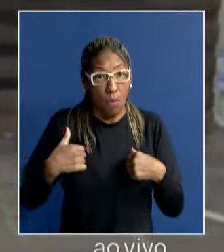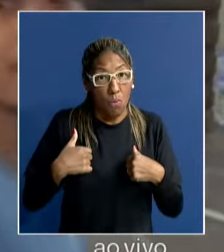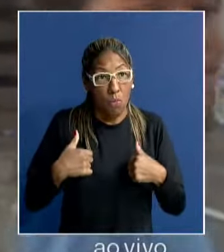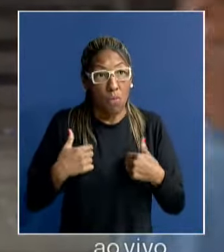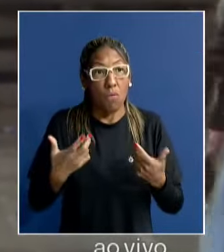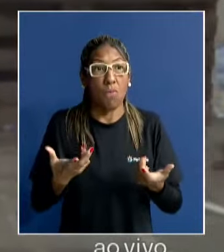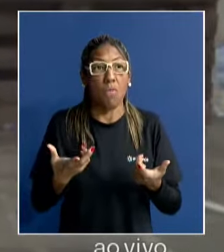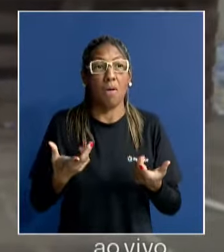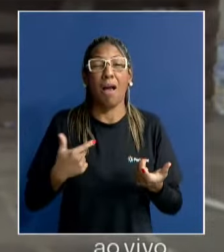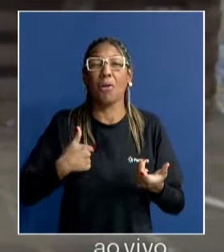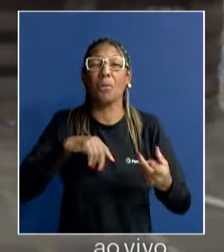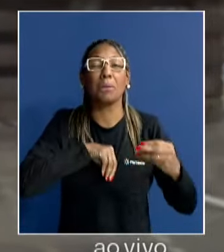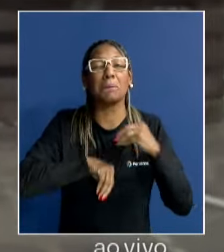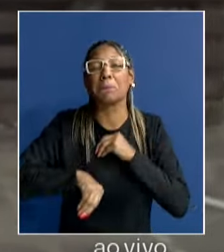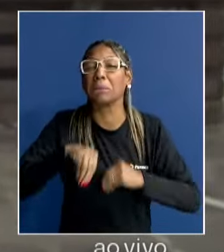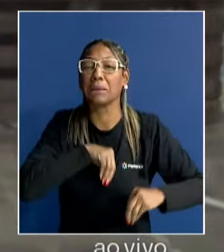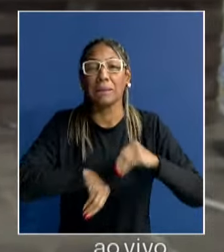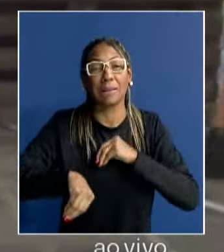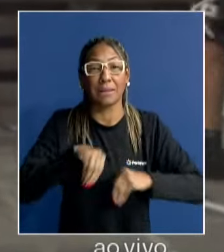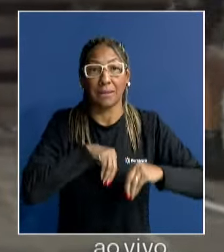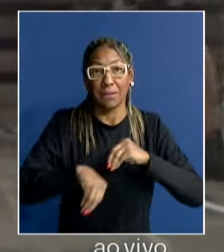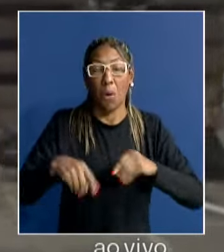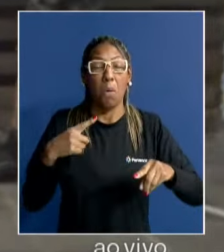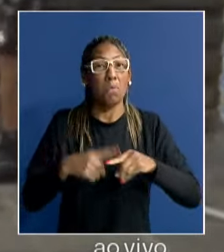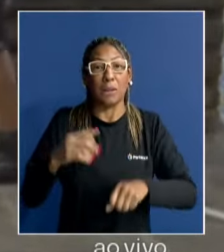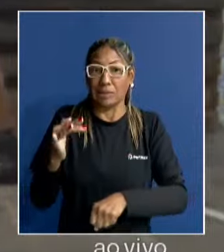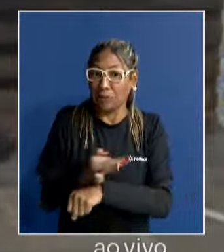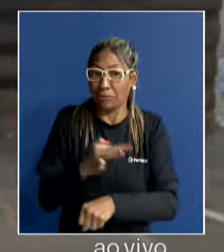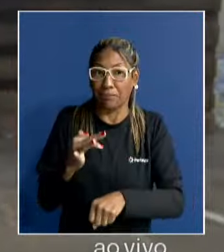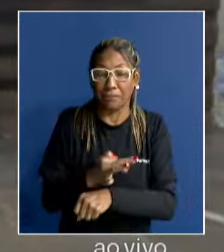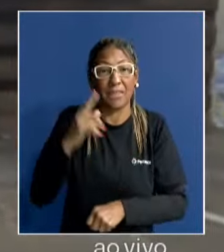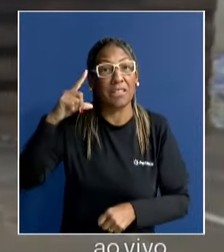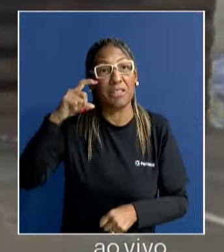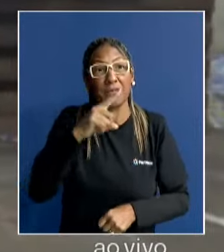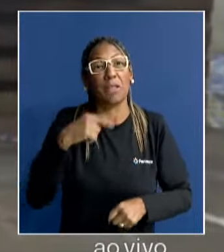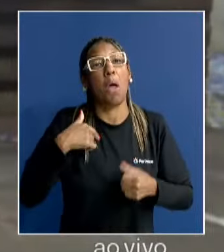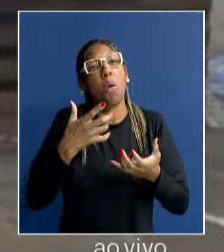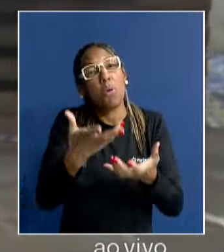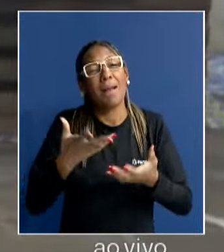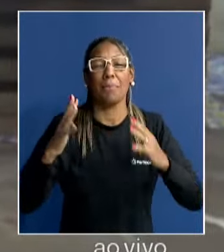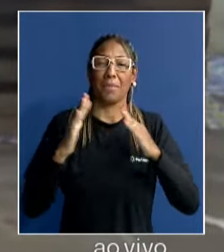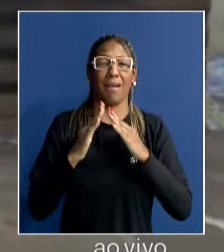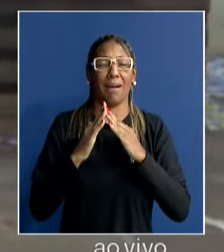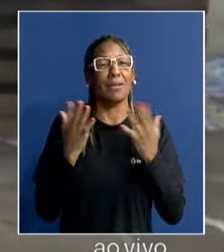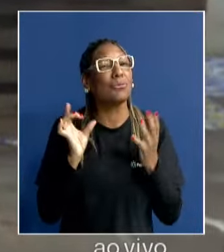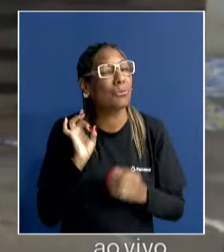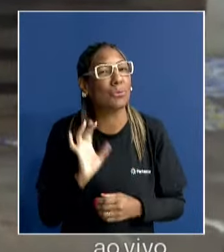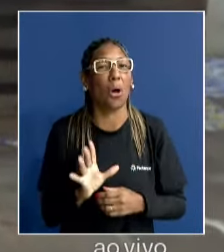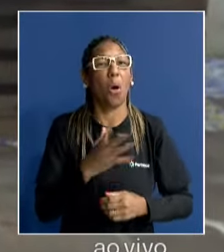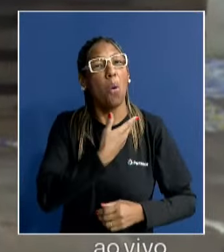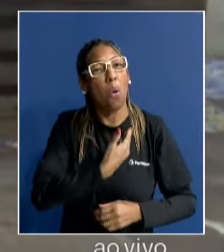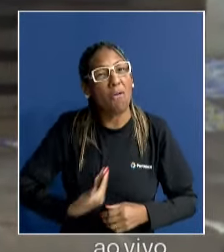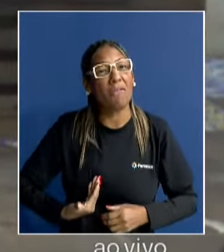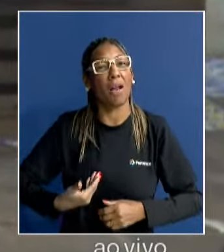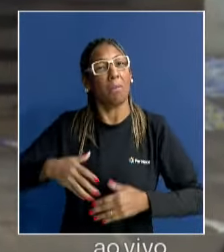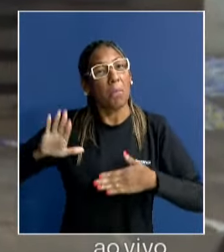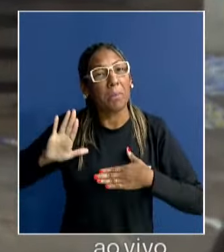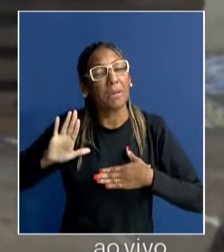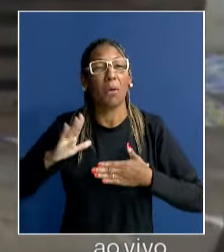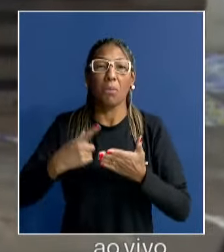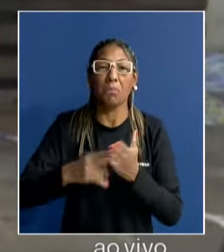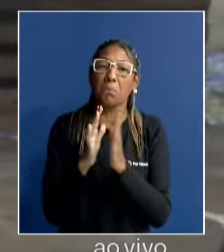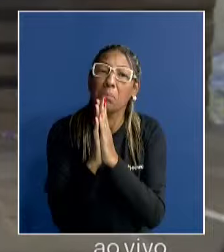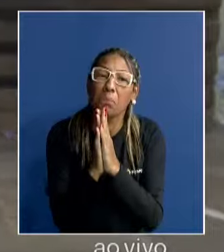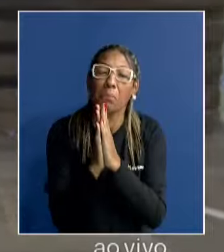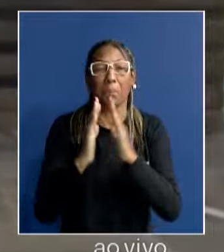Eu tô entrando em depressão, né? Porque eu não aguento mais, não aguento. Só queria minha casinha, que o governo, o DENIT, sei lá quem for, desse